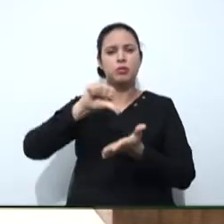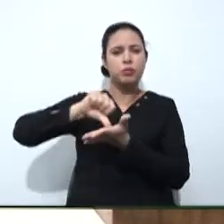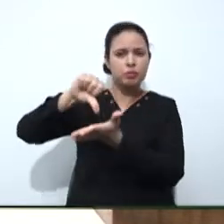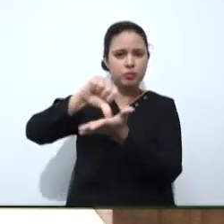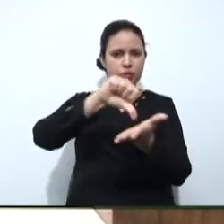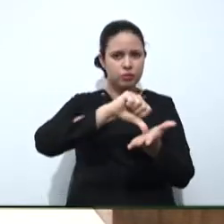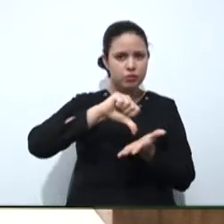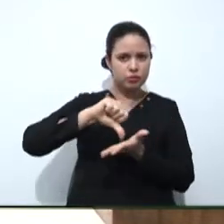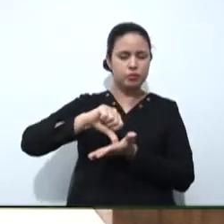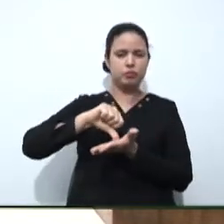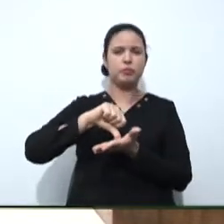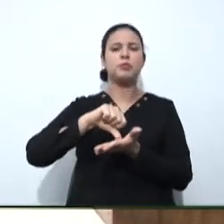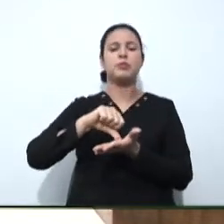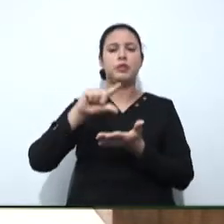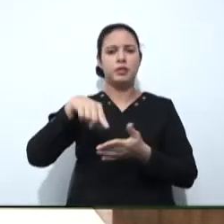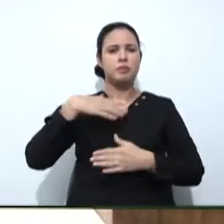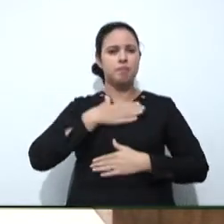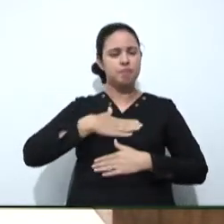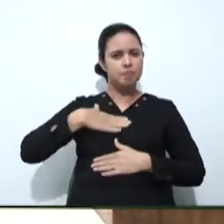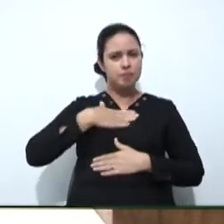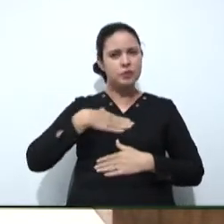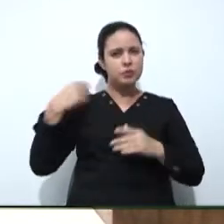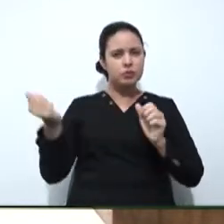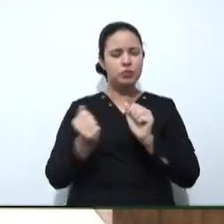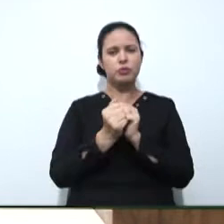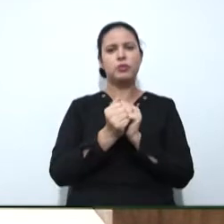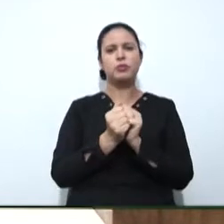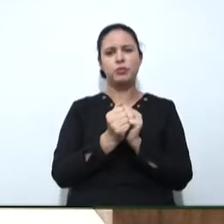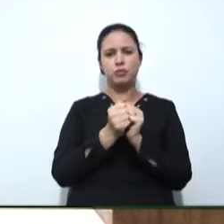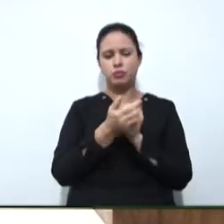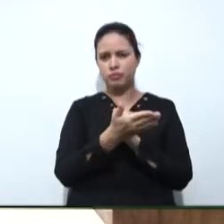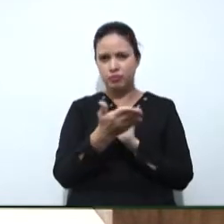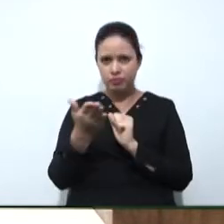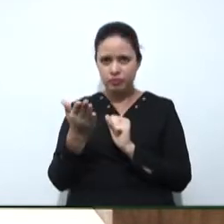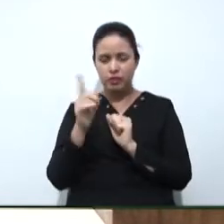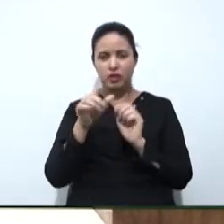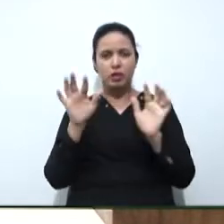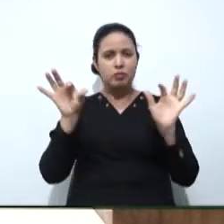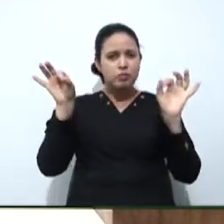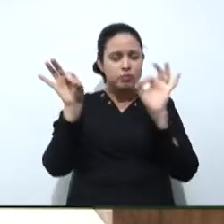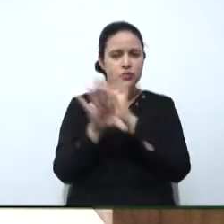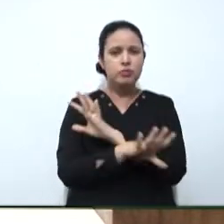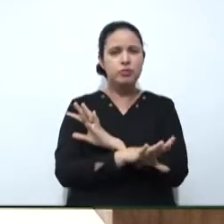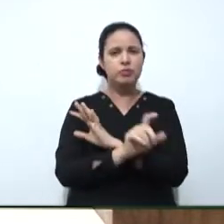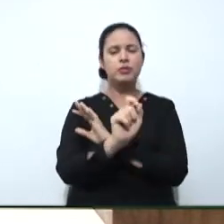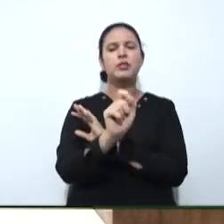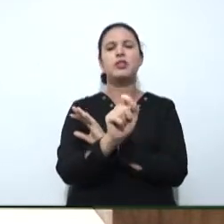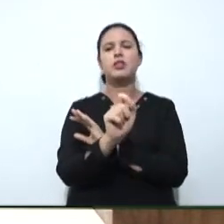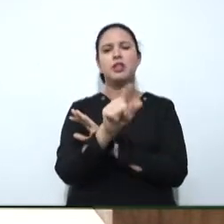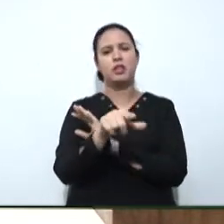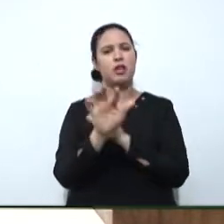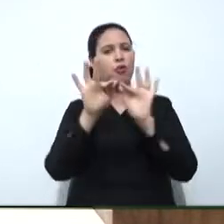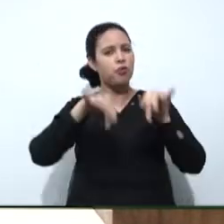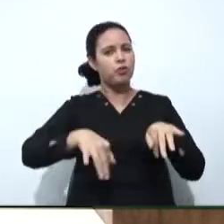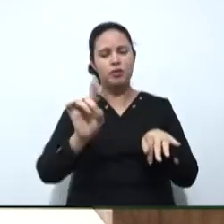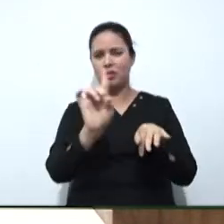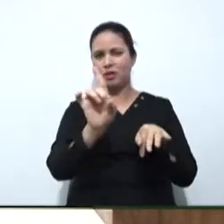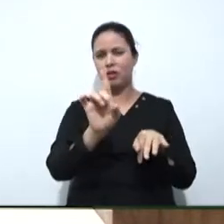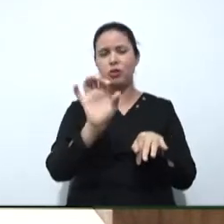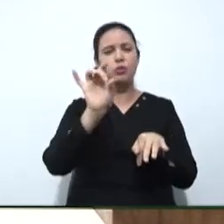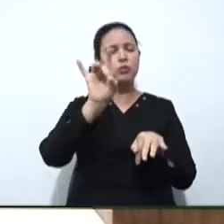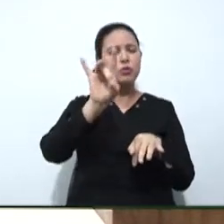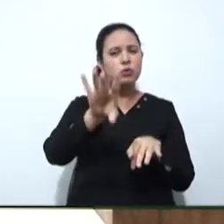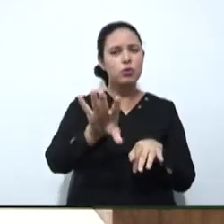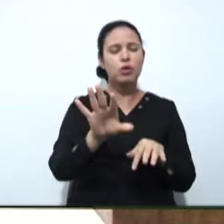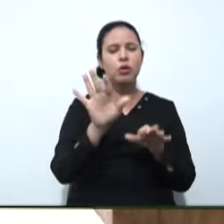polos. É com grande satisfação que nós estamos aqui para fazer esse fechamento, não é uma finalização, porque